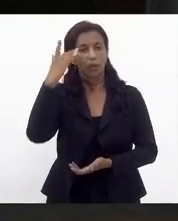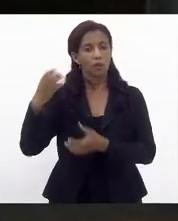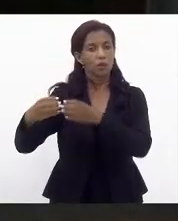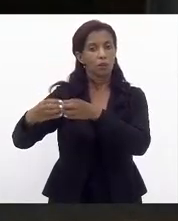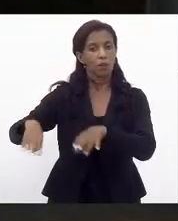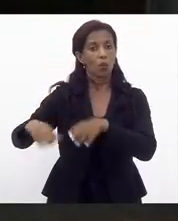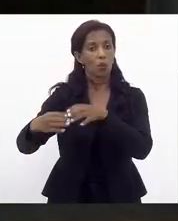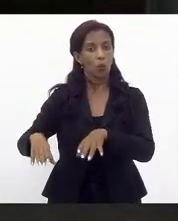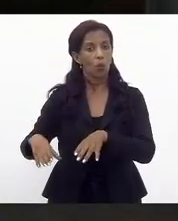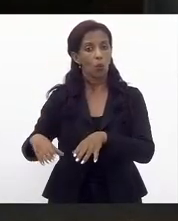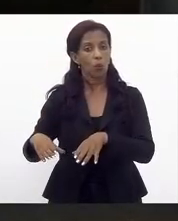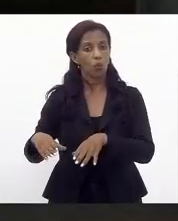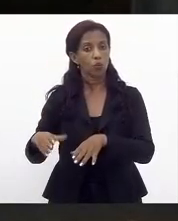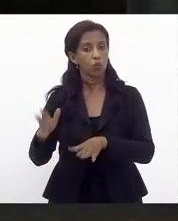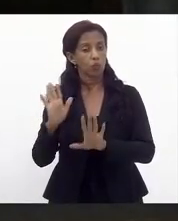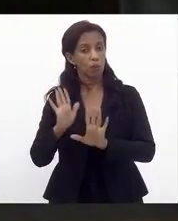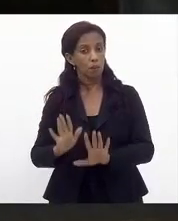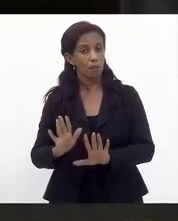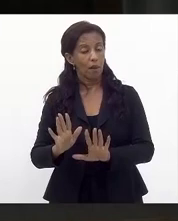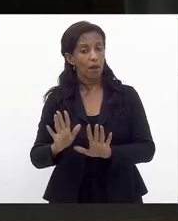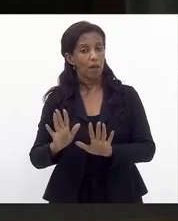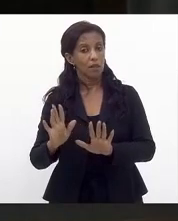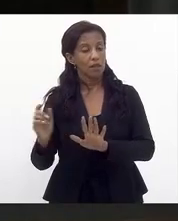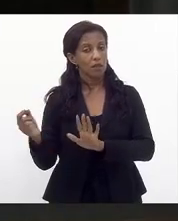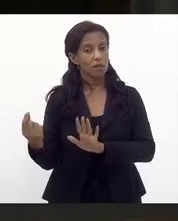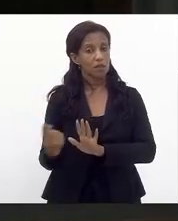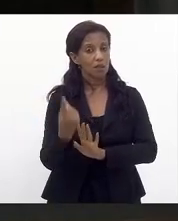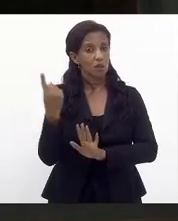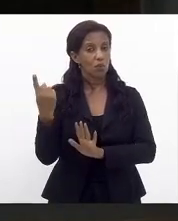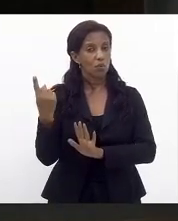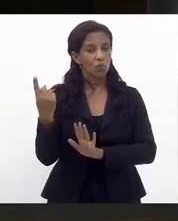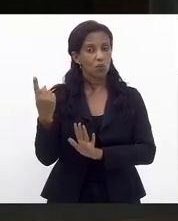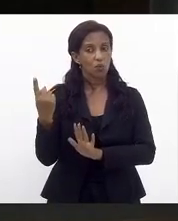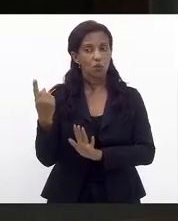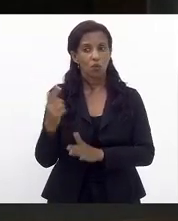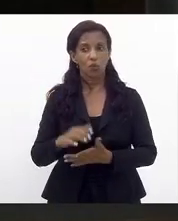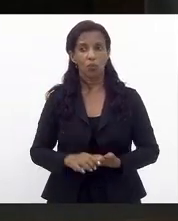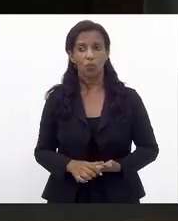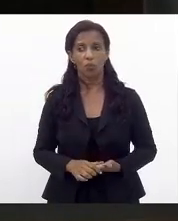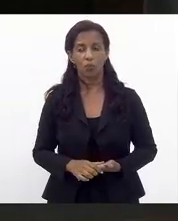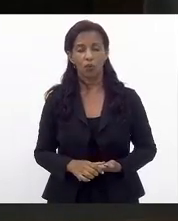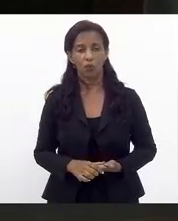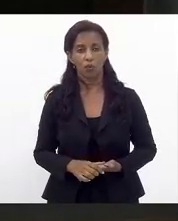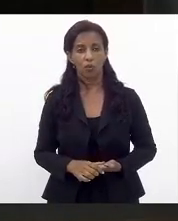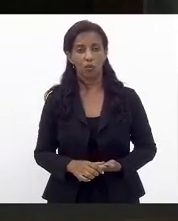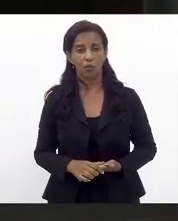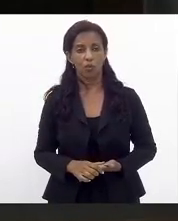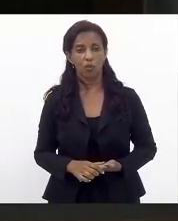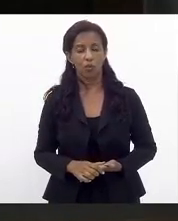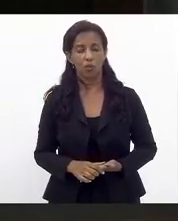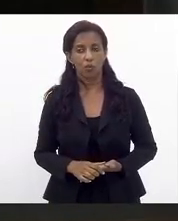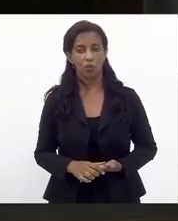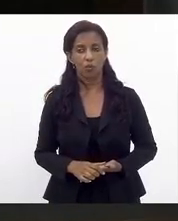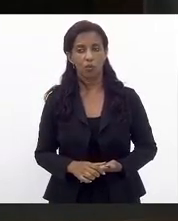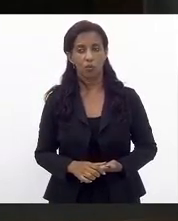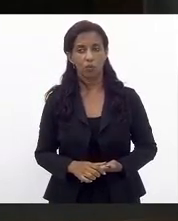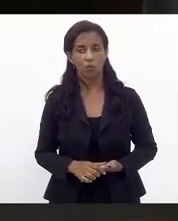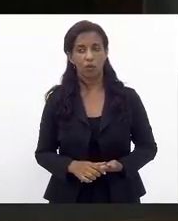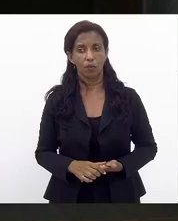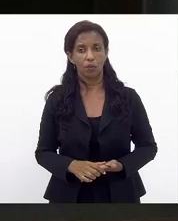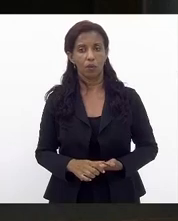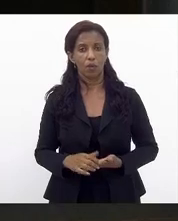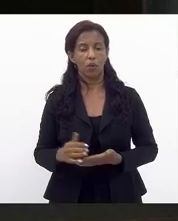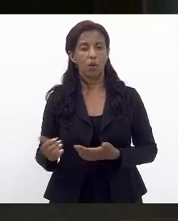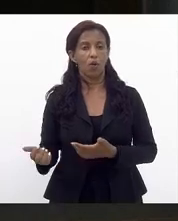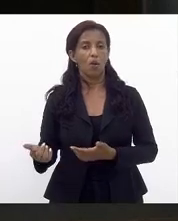realização de concursos públicos ressalvadas as seguintes das seguintes hipóteses A